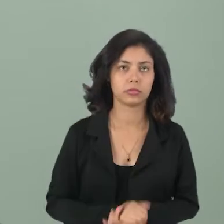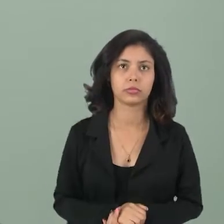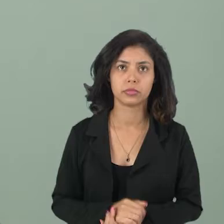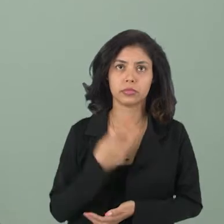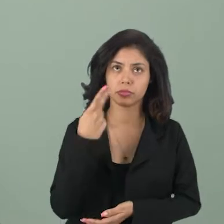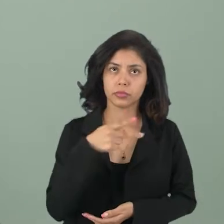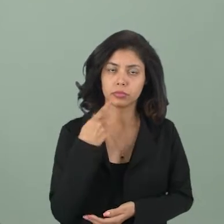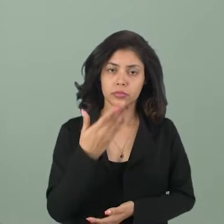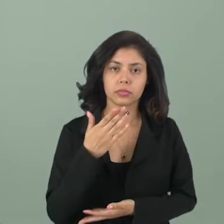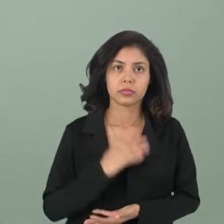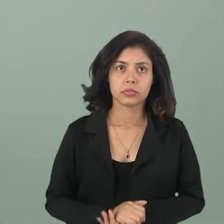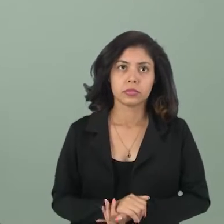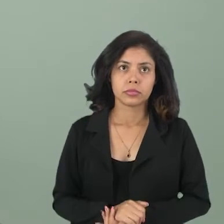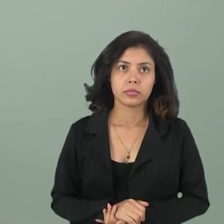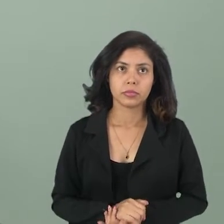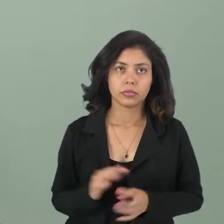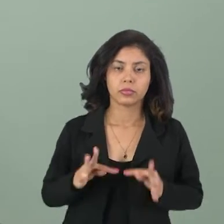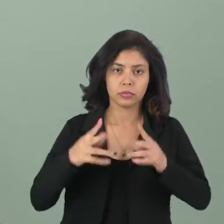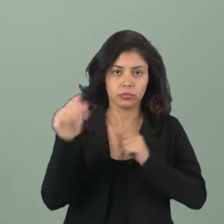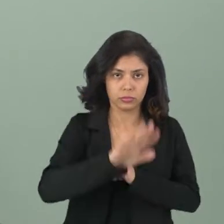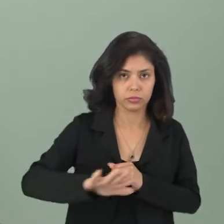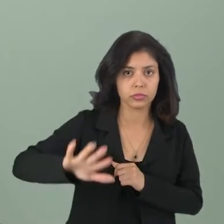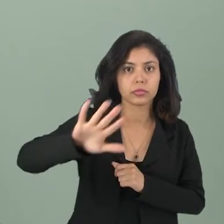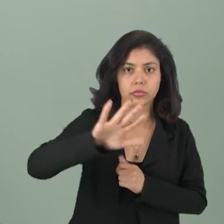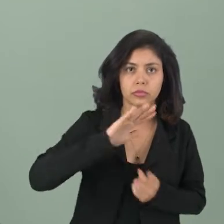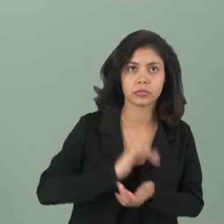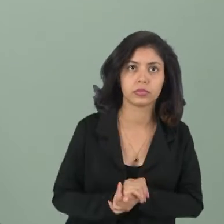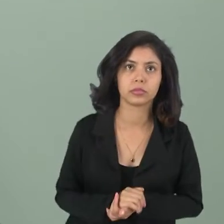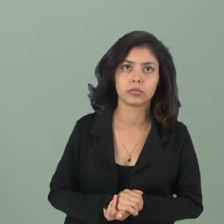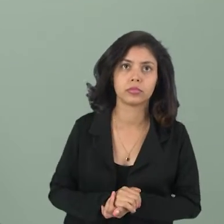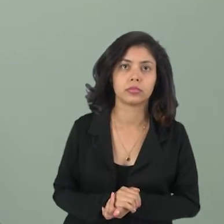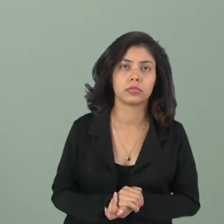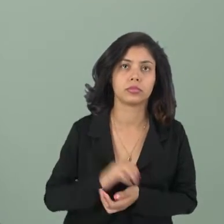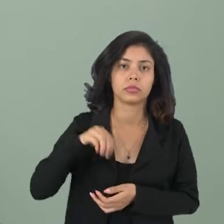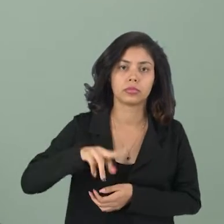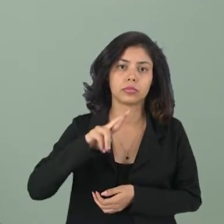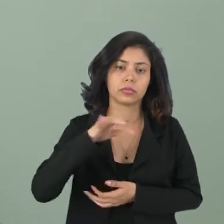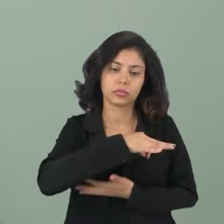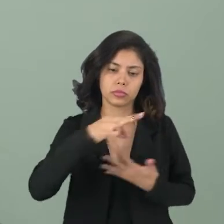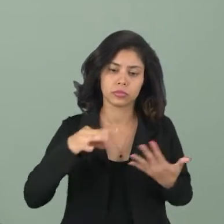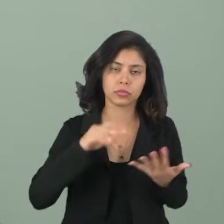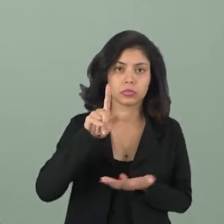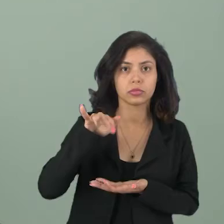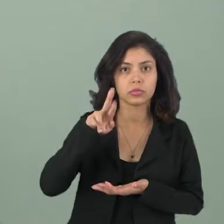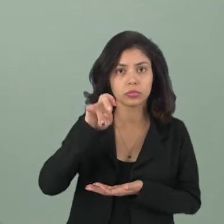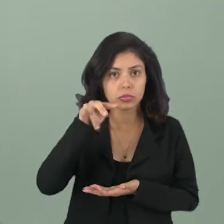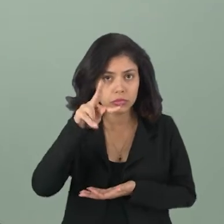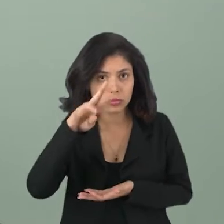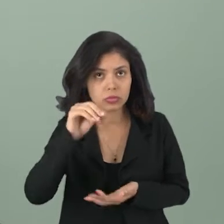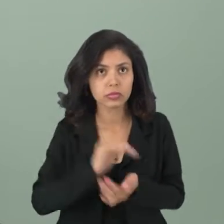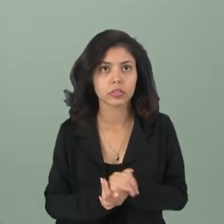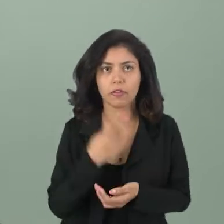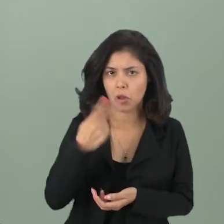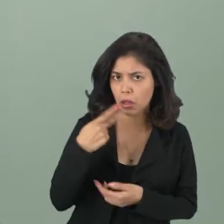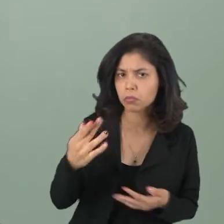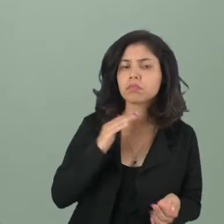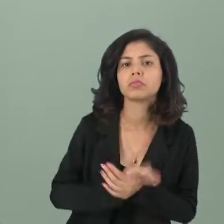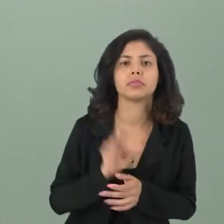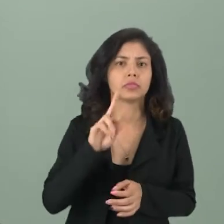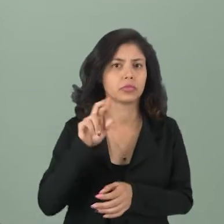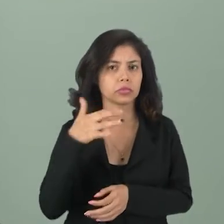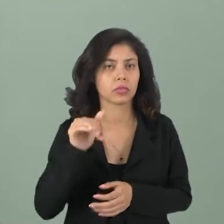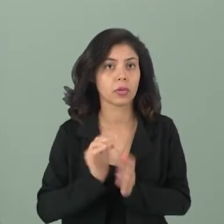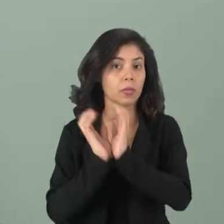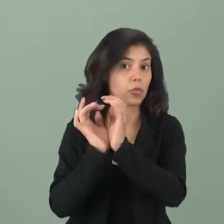aquele falando eu perguntou de uma sessão aí motor uma questão mesmo cognitiva de processamento de